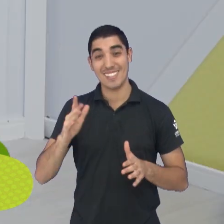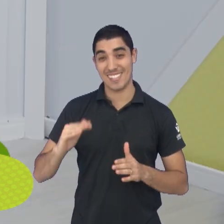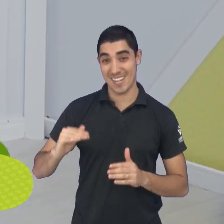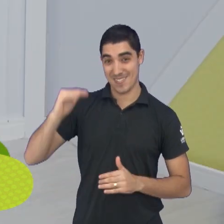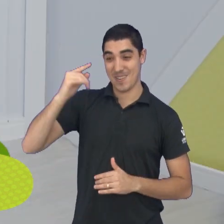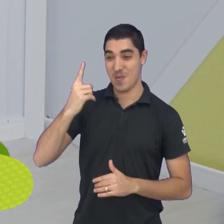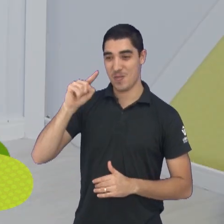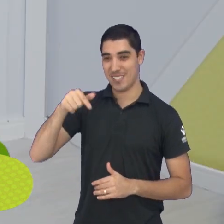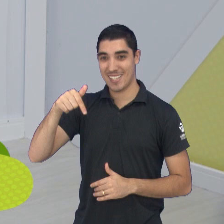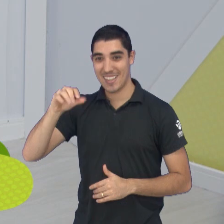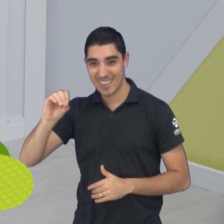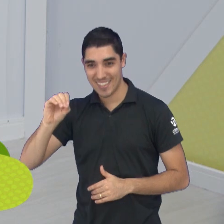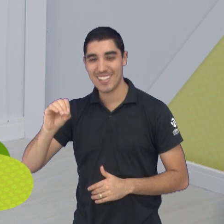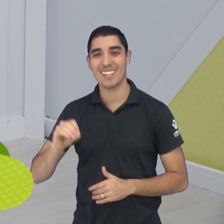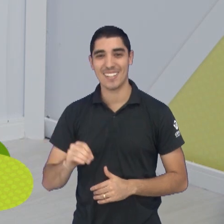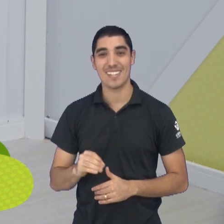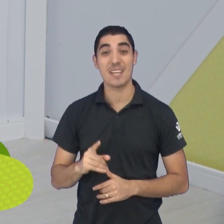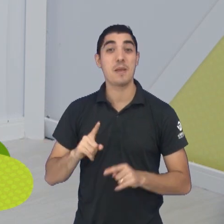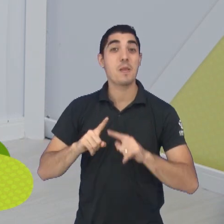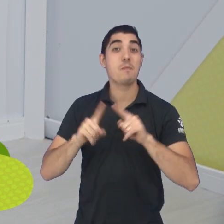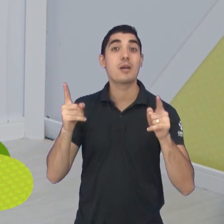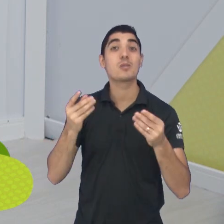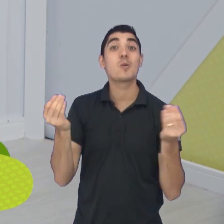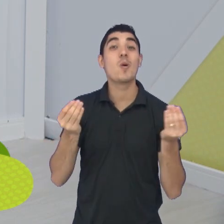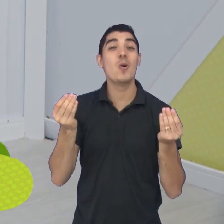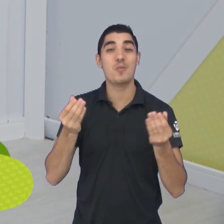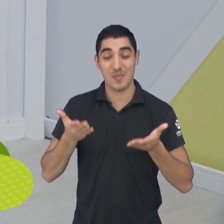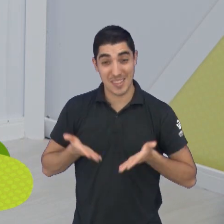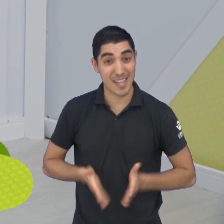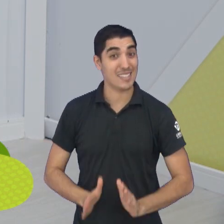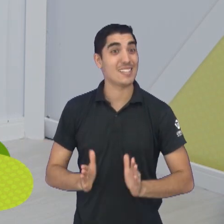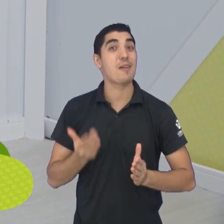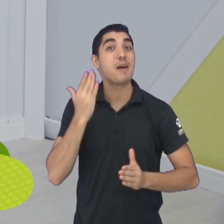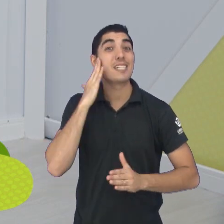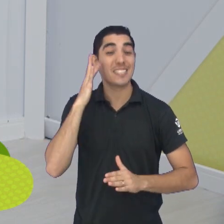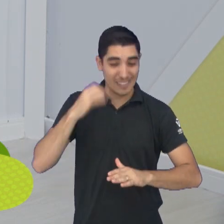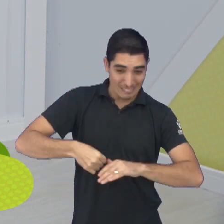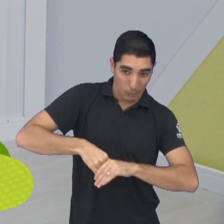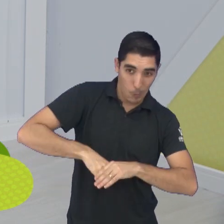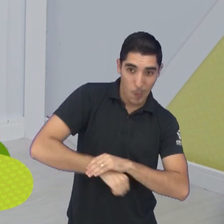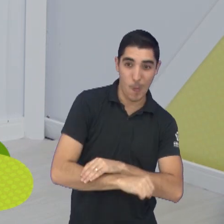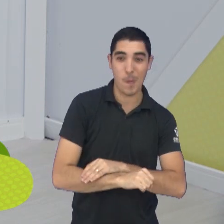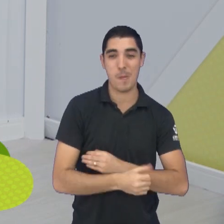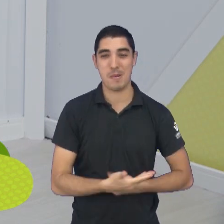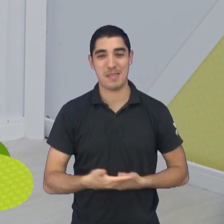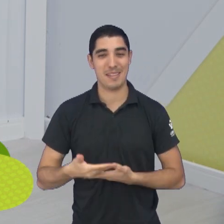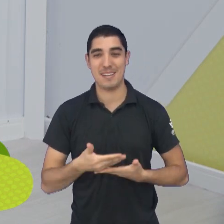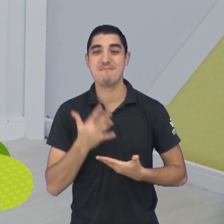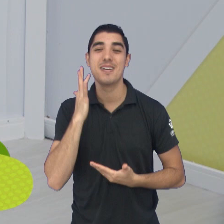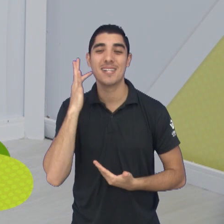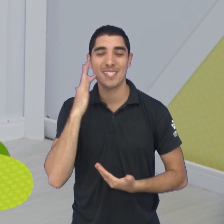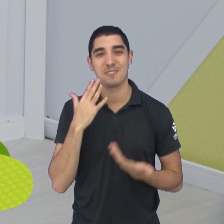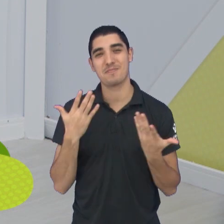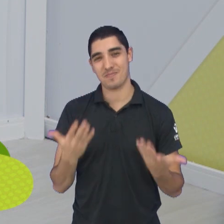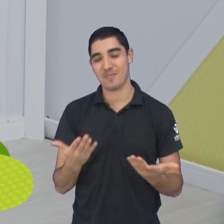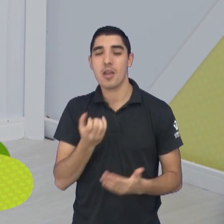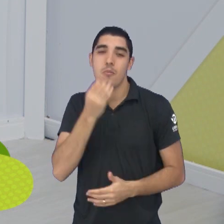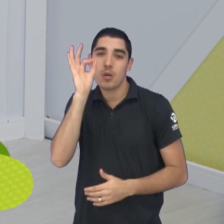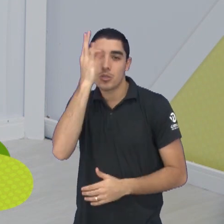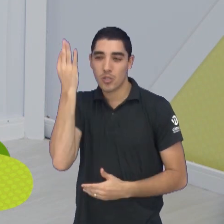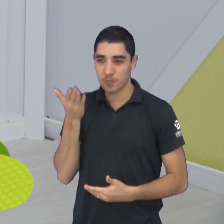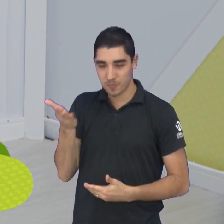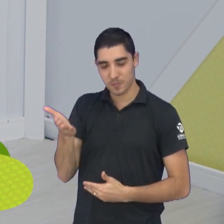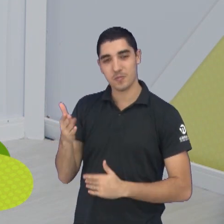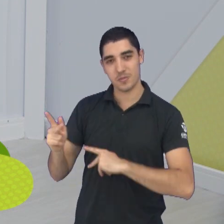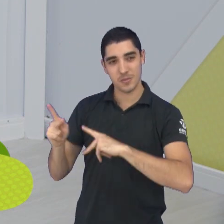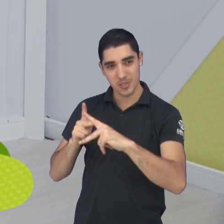O problema não é ele ter 1,70 m, o problema é saber como é que ele saiu. Mas o detalhe é o seguinte, sorte para os meninos do São José contra o